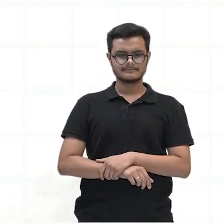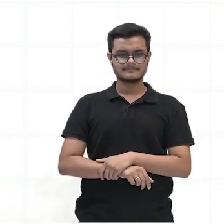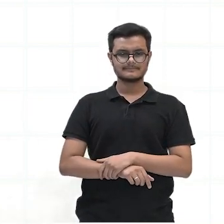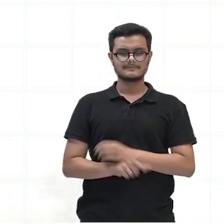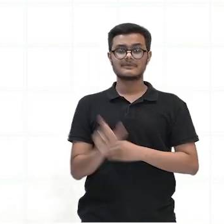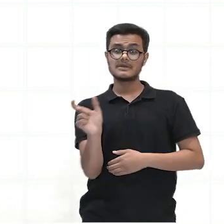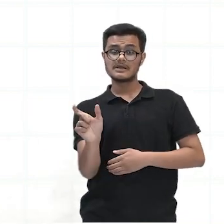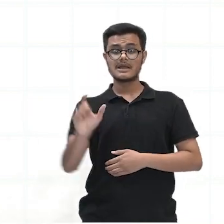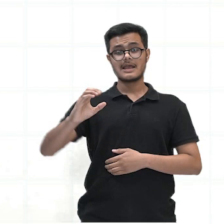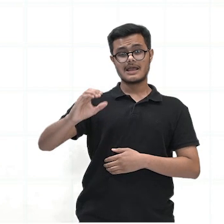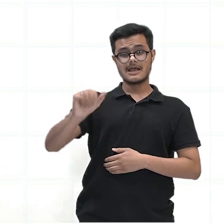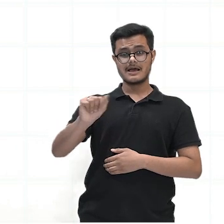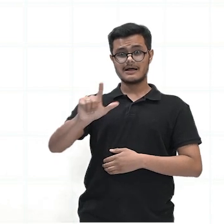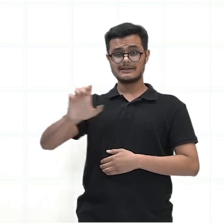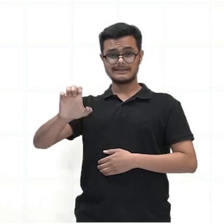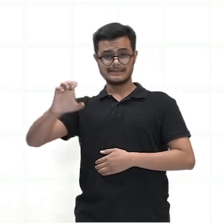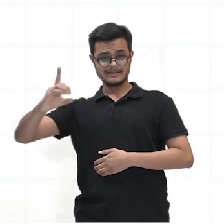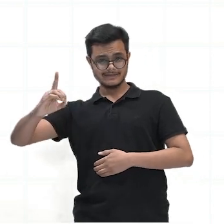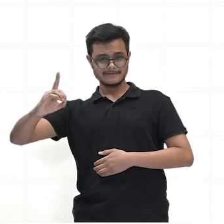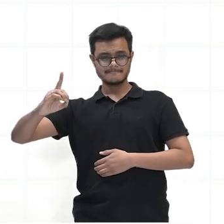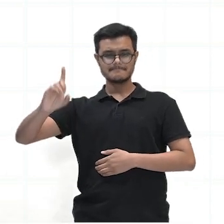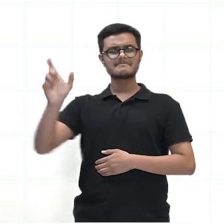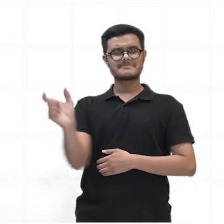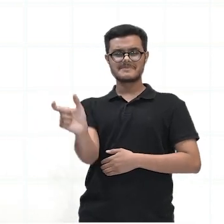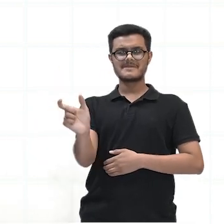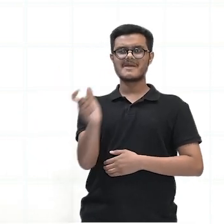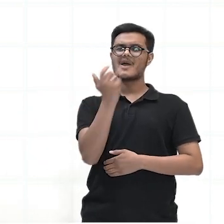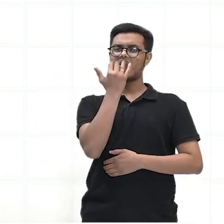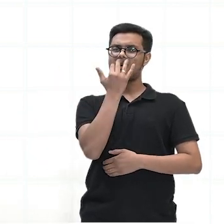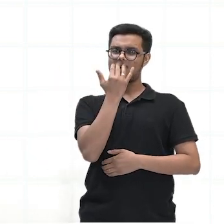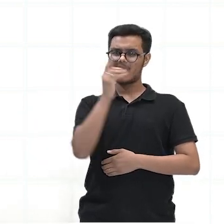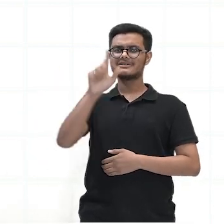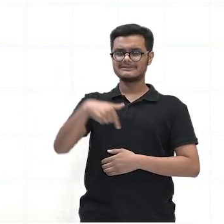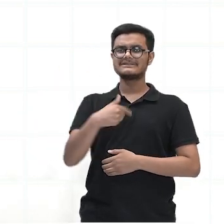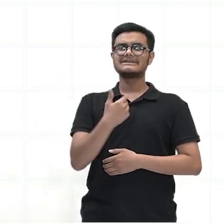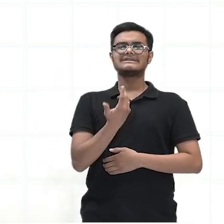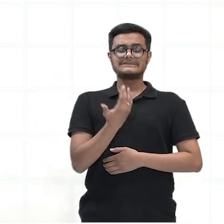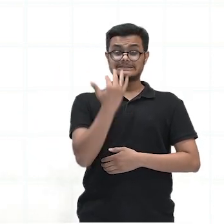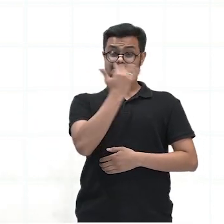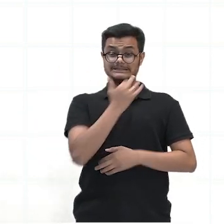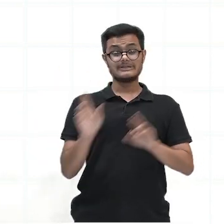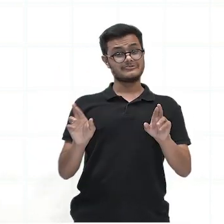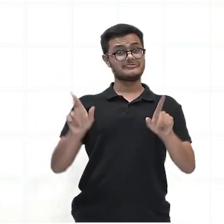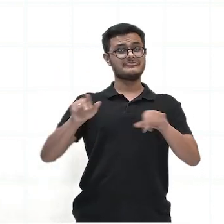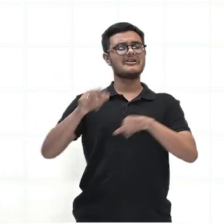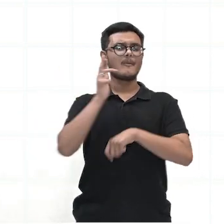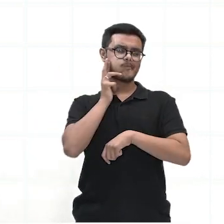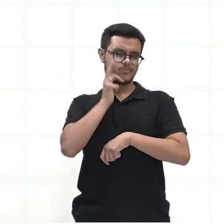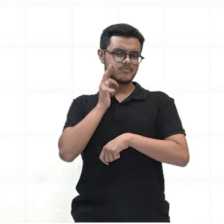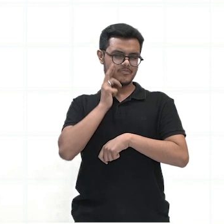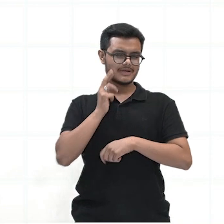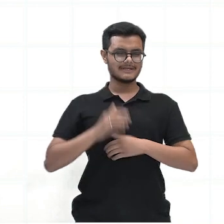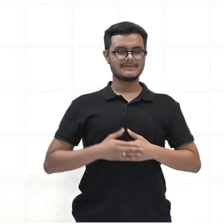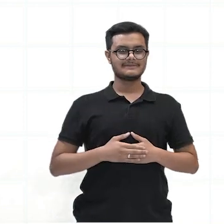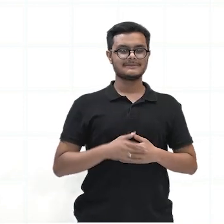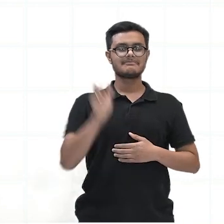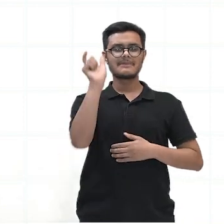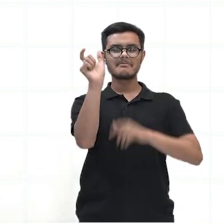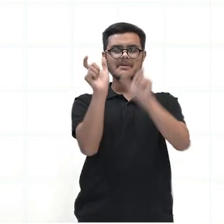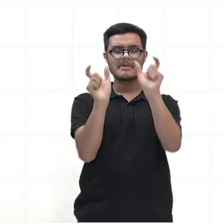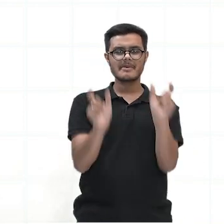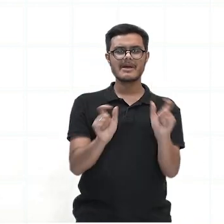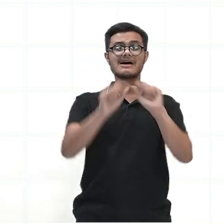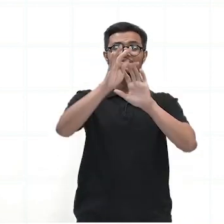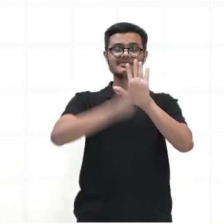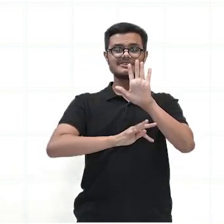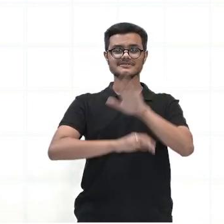cor rosa. Observe que a cor rosa é um pouquinho diferente, não é? Created, named, called,